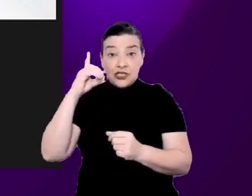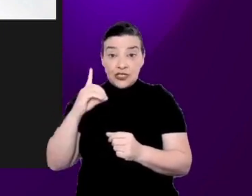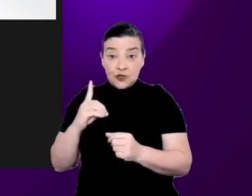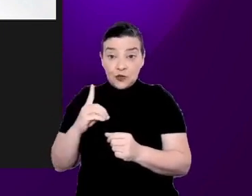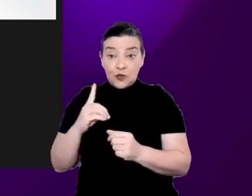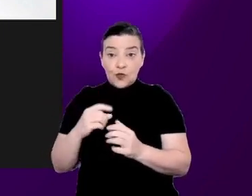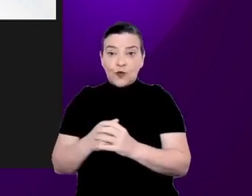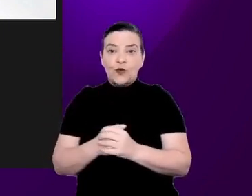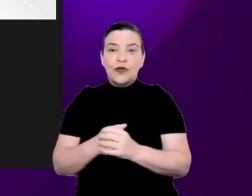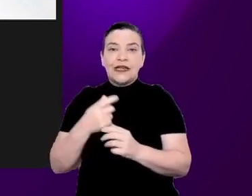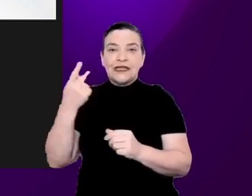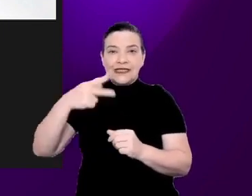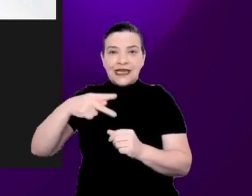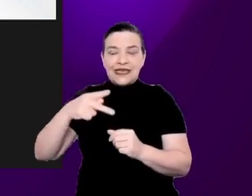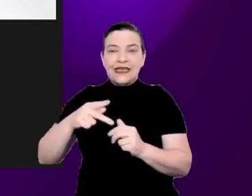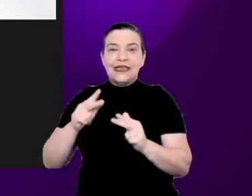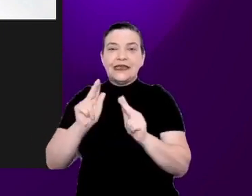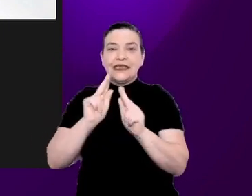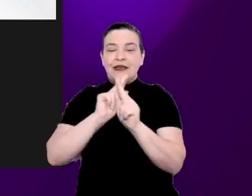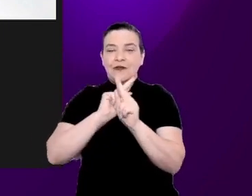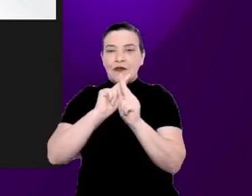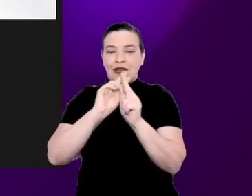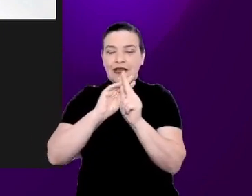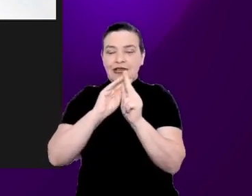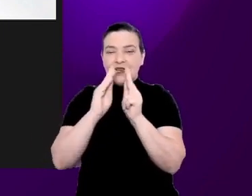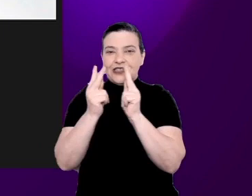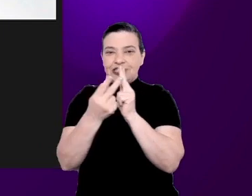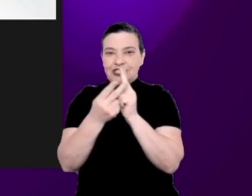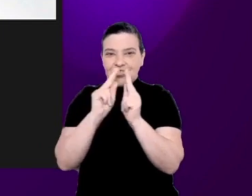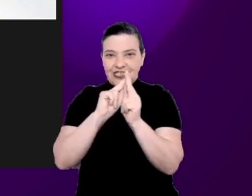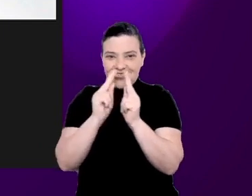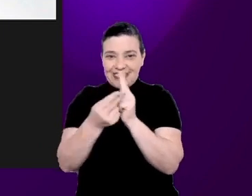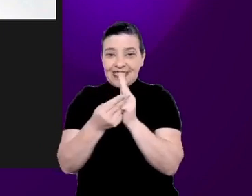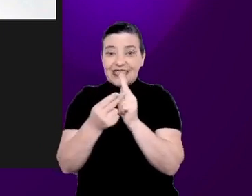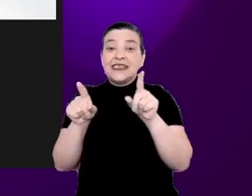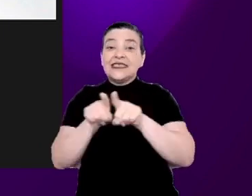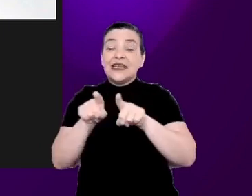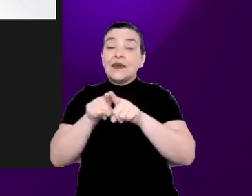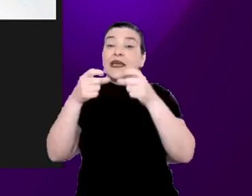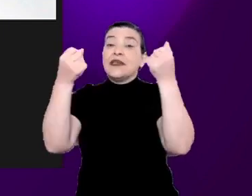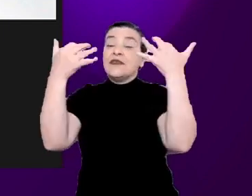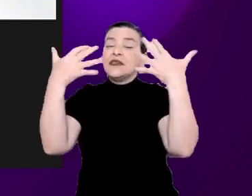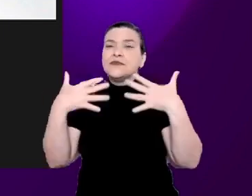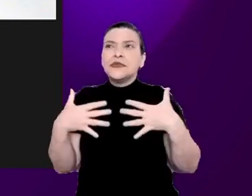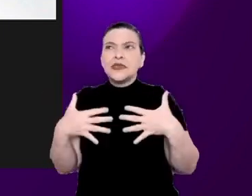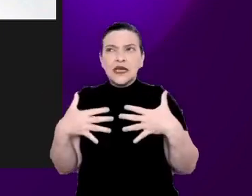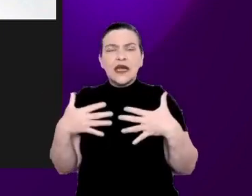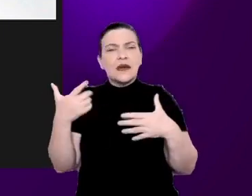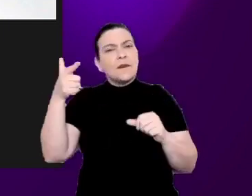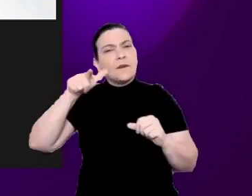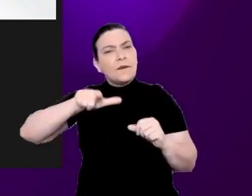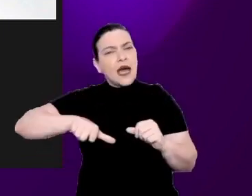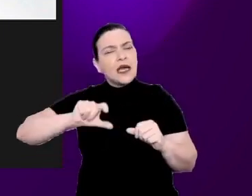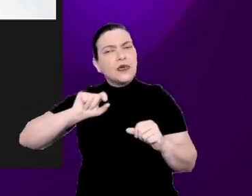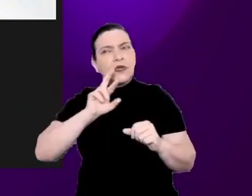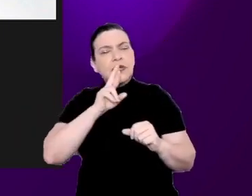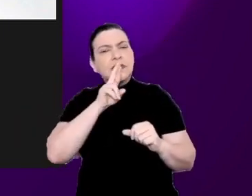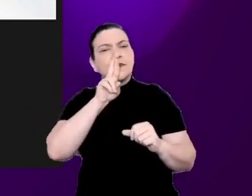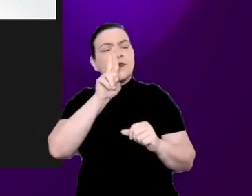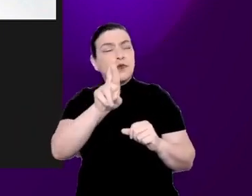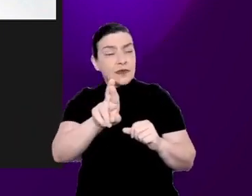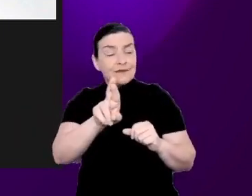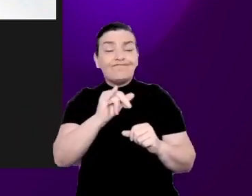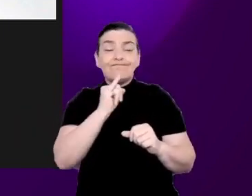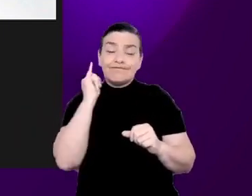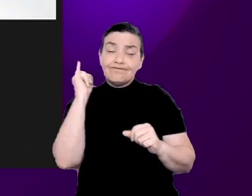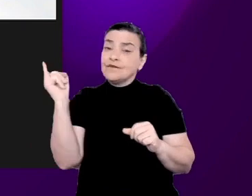do United Health Group Brasil, e aqui ela vai trazer para a gente também responder uma questão